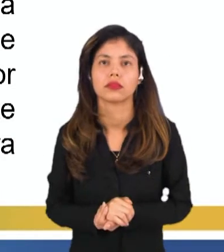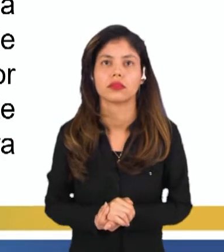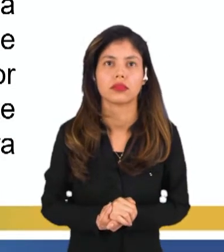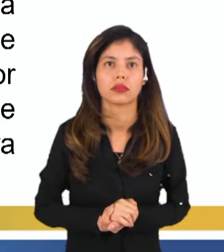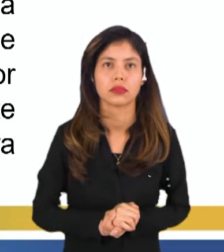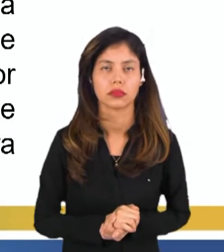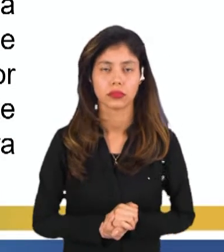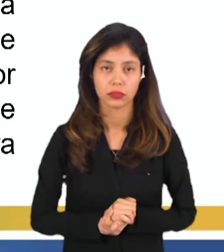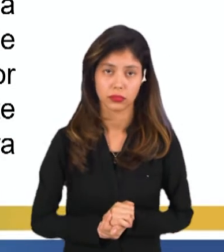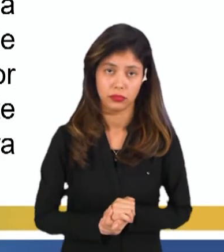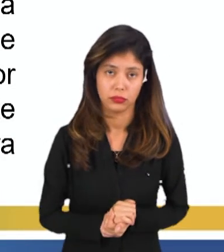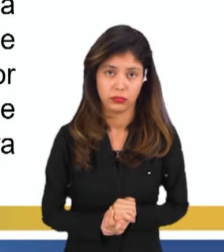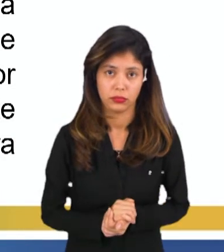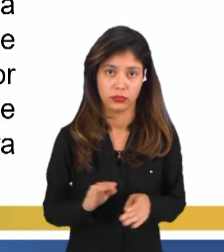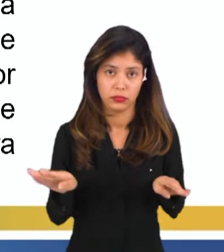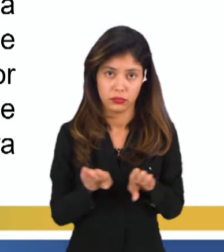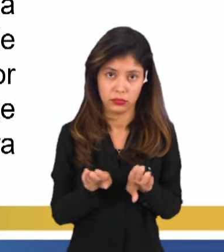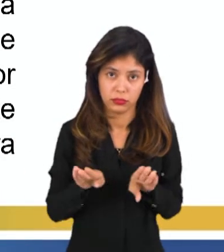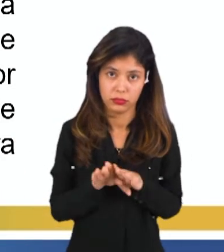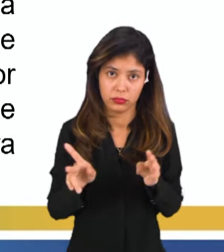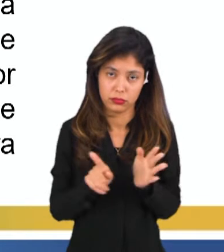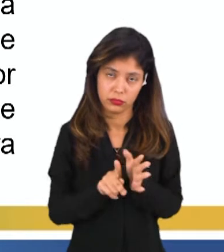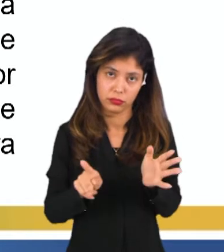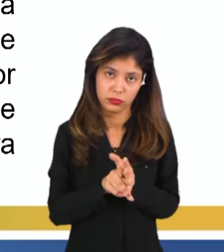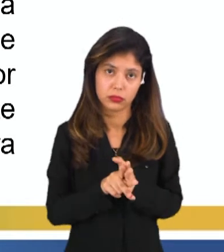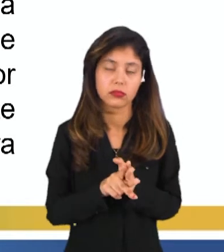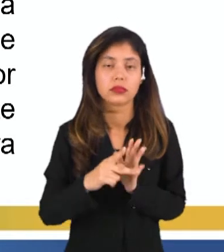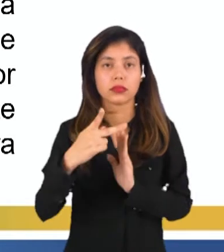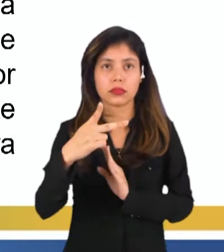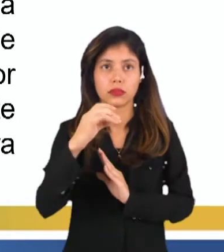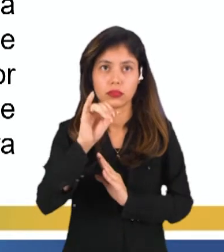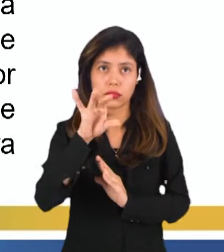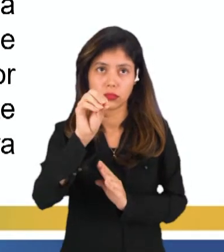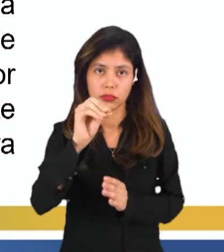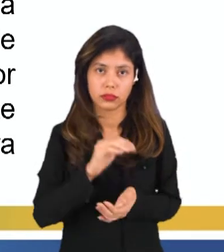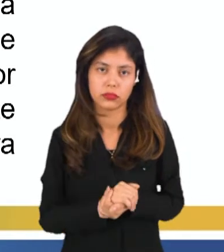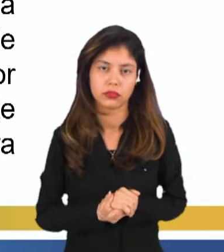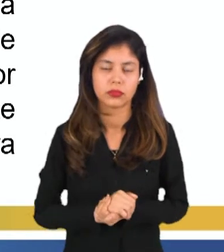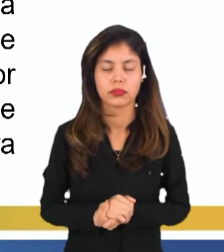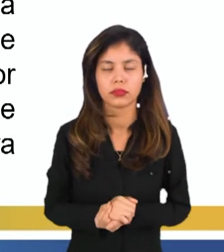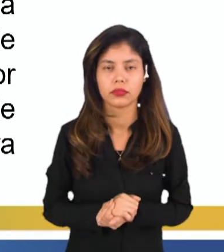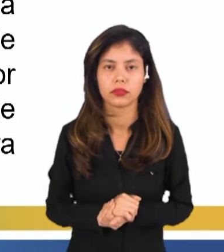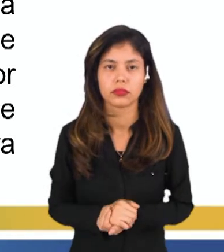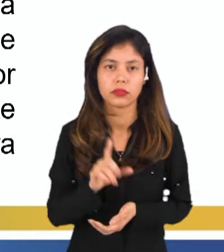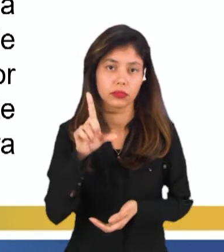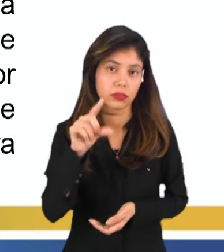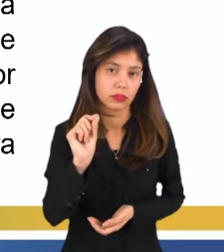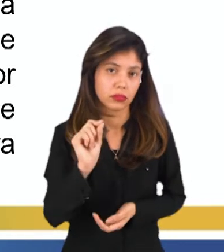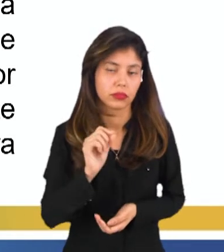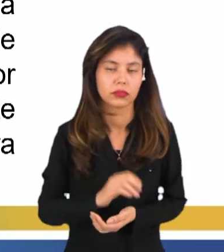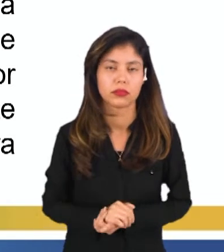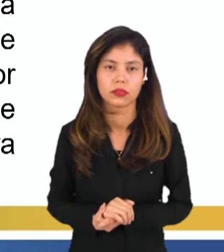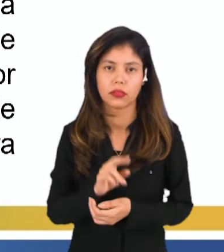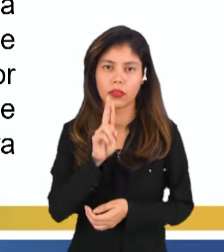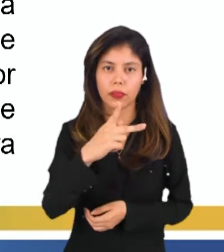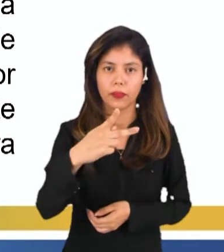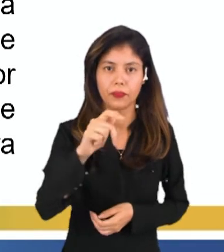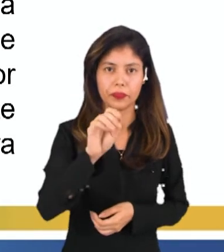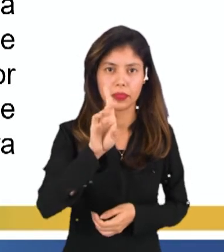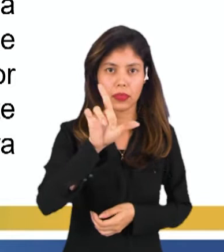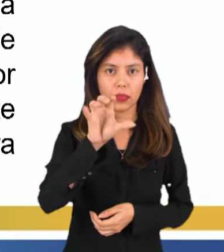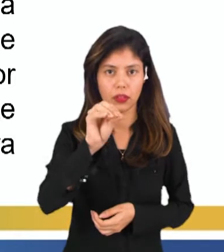Allende. Originalmente, o seu pseudônimo, né, a escolha do nome Pablo